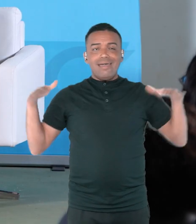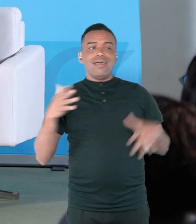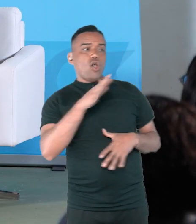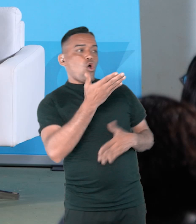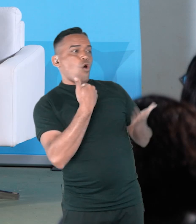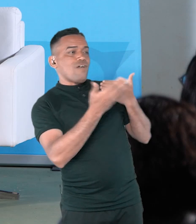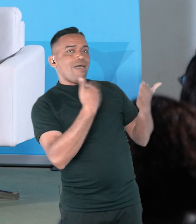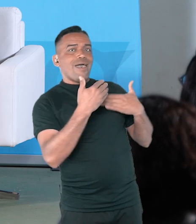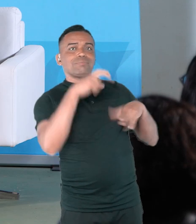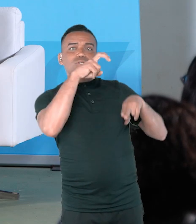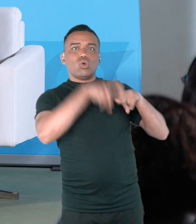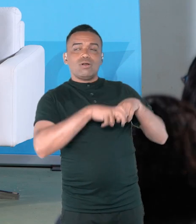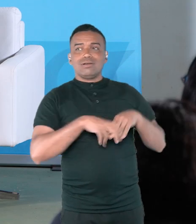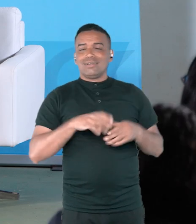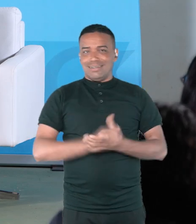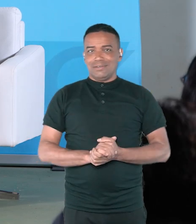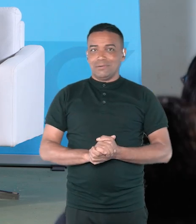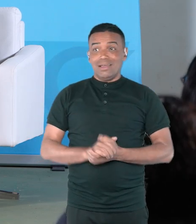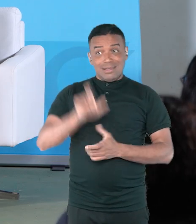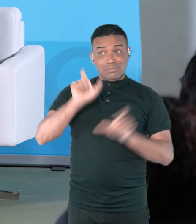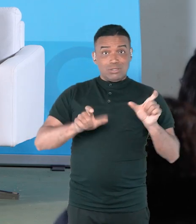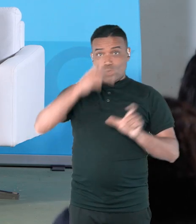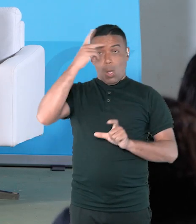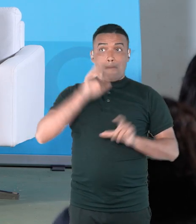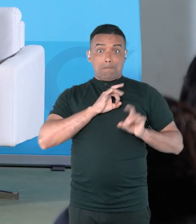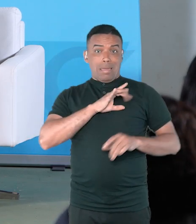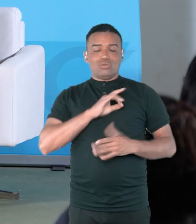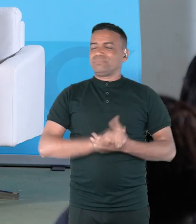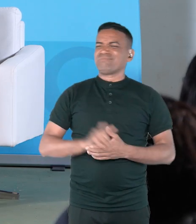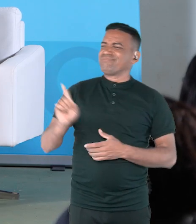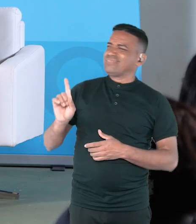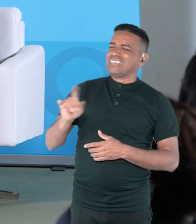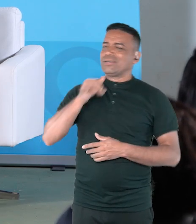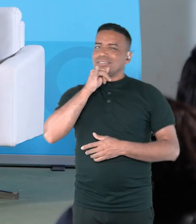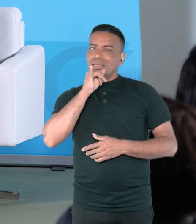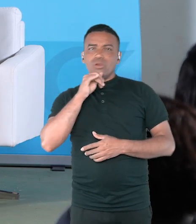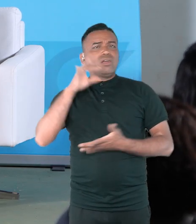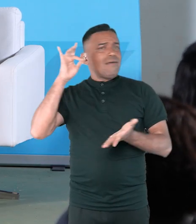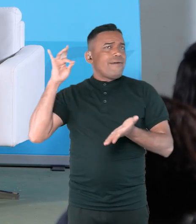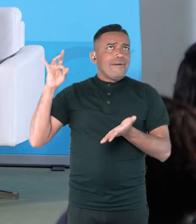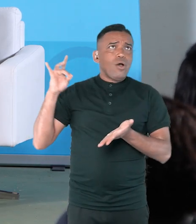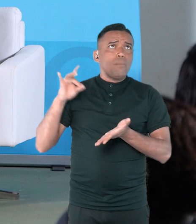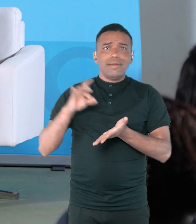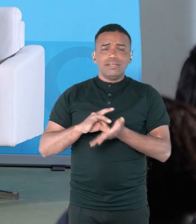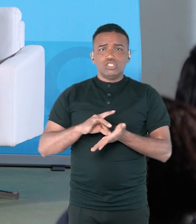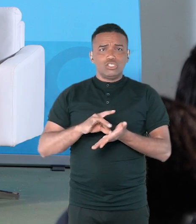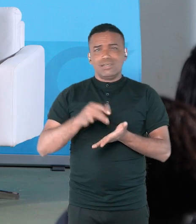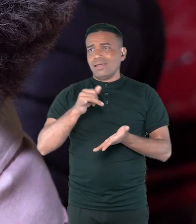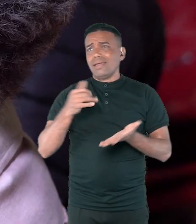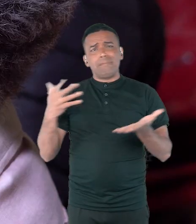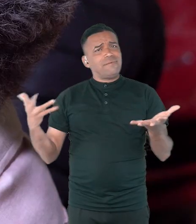lado, conversa com a pessoa, fala negócio, a gente morre de medo. Não, mas a gente é uma coisa que você vai